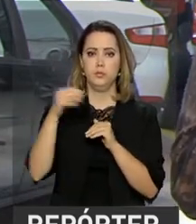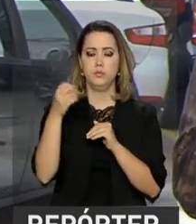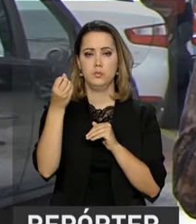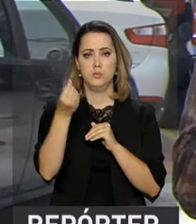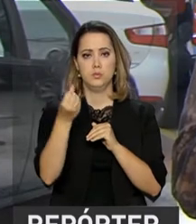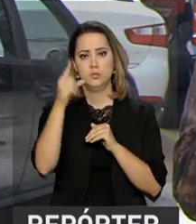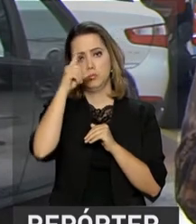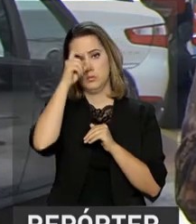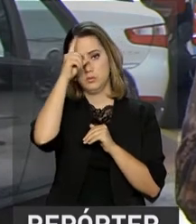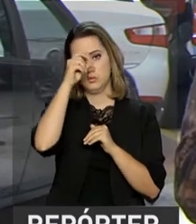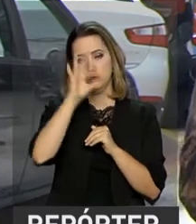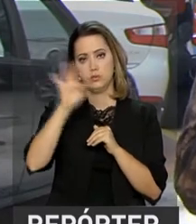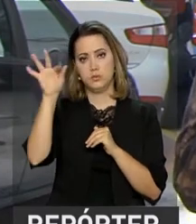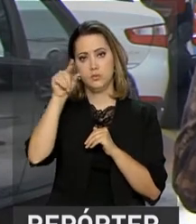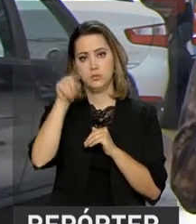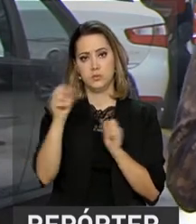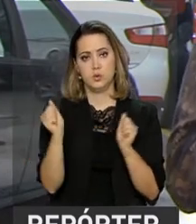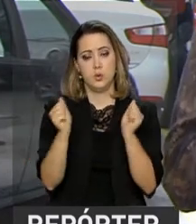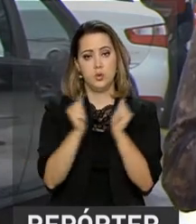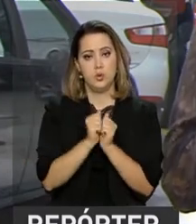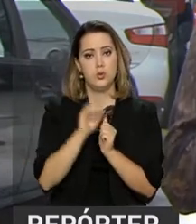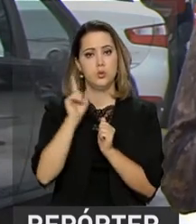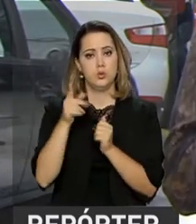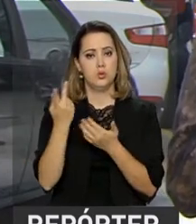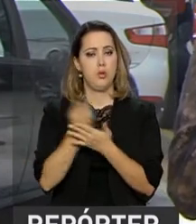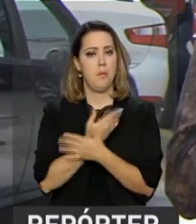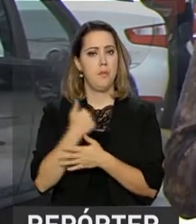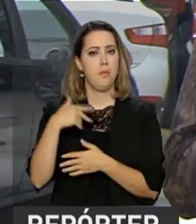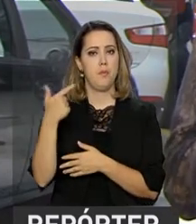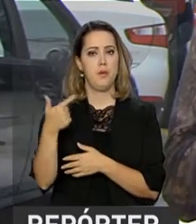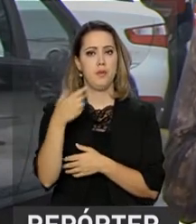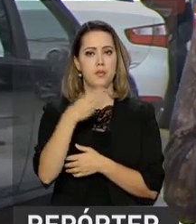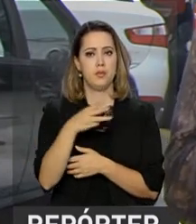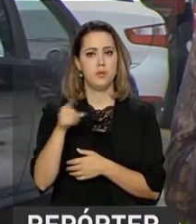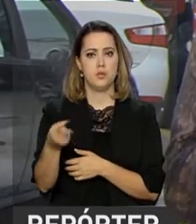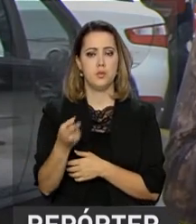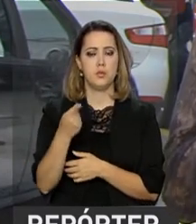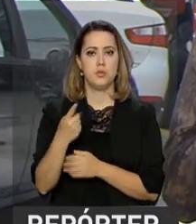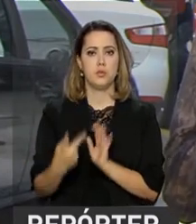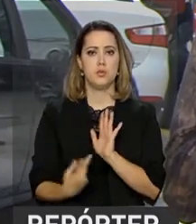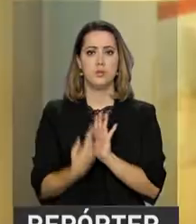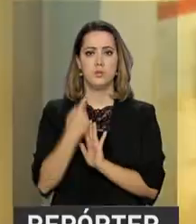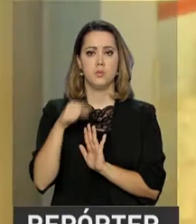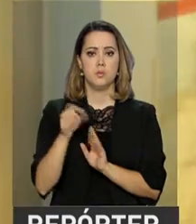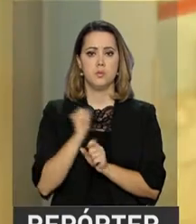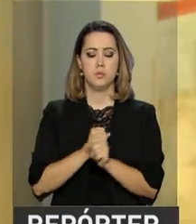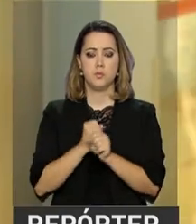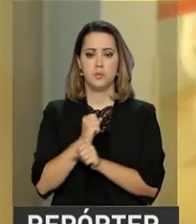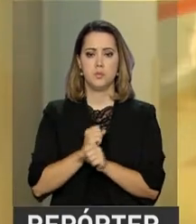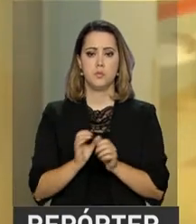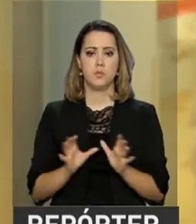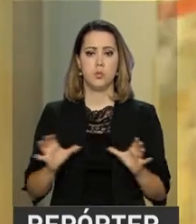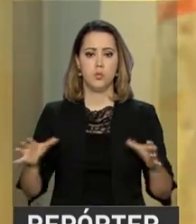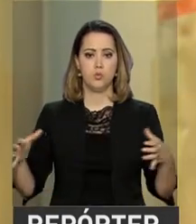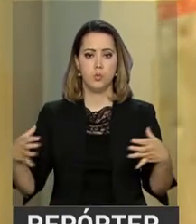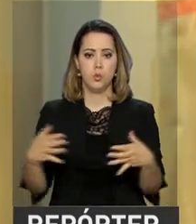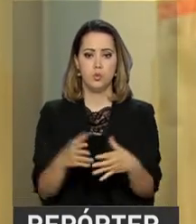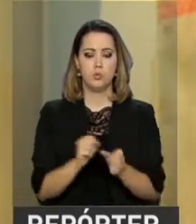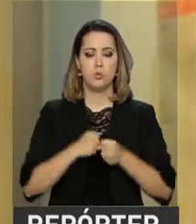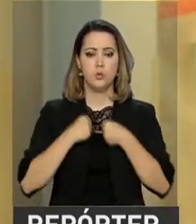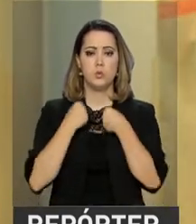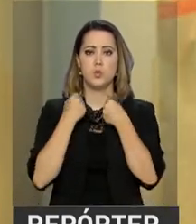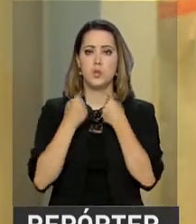federais aqui do rio que juntos realizaram mais de 23 mil cirurgias este ano com a concentração os indies